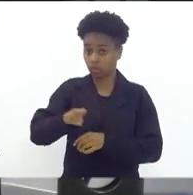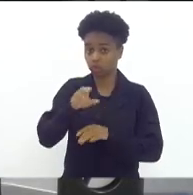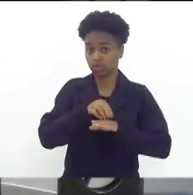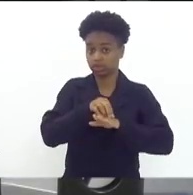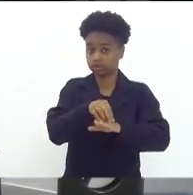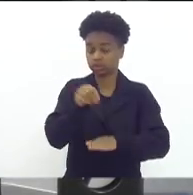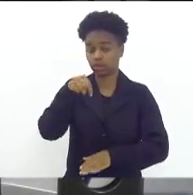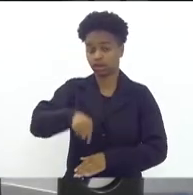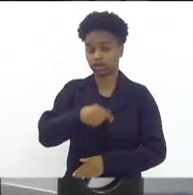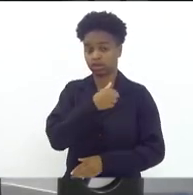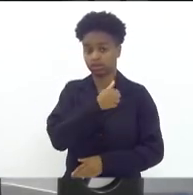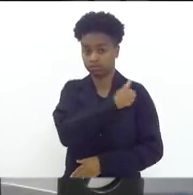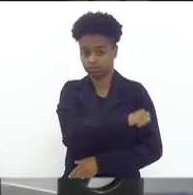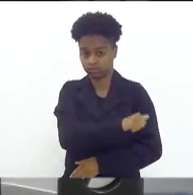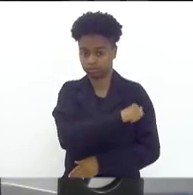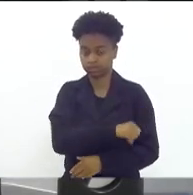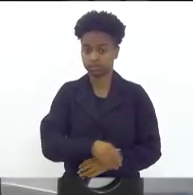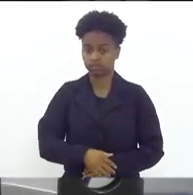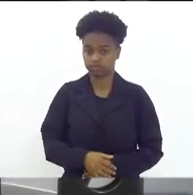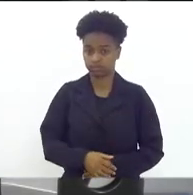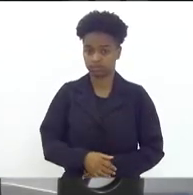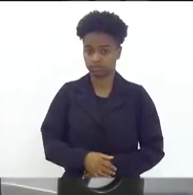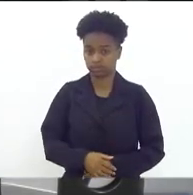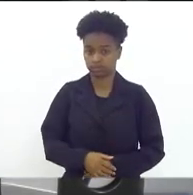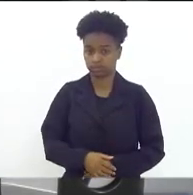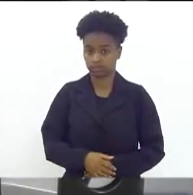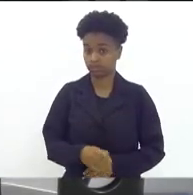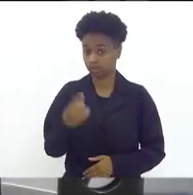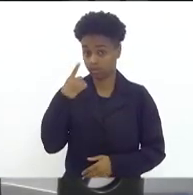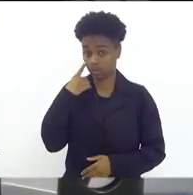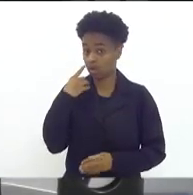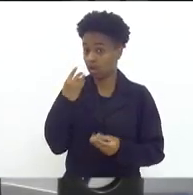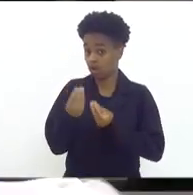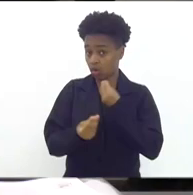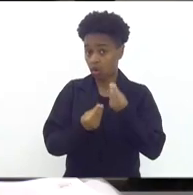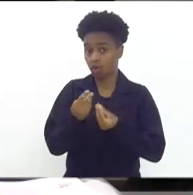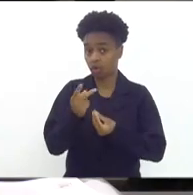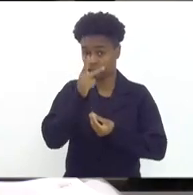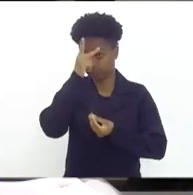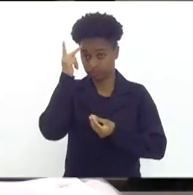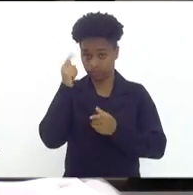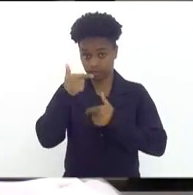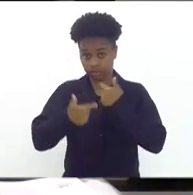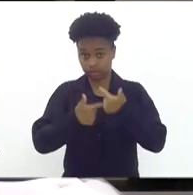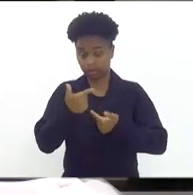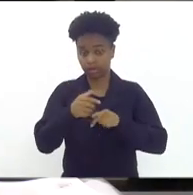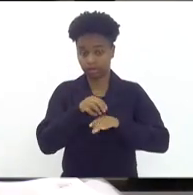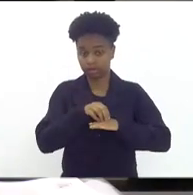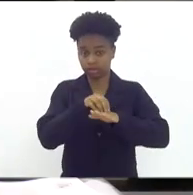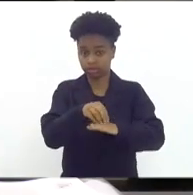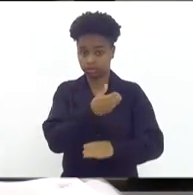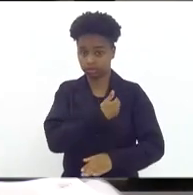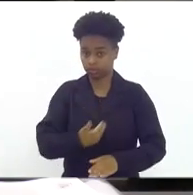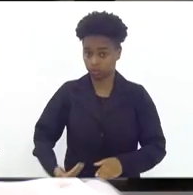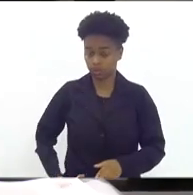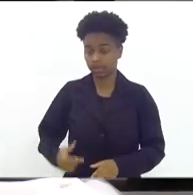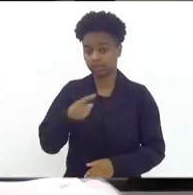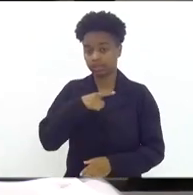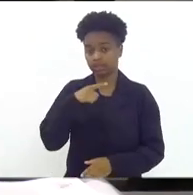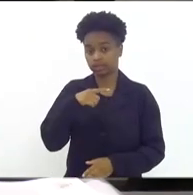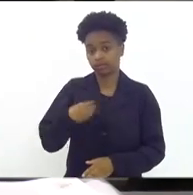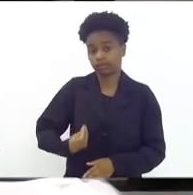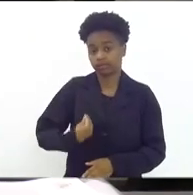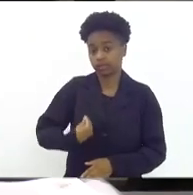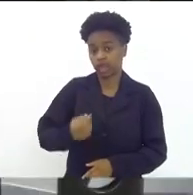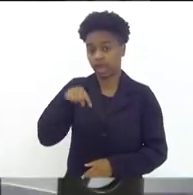Janeiro olha até o usuário do transporte público tá entregue refém no Rio de Janeiro hoje com mais de trânsito